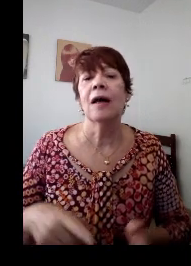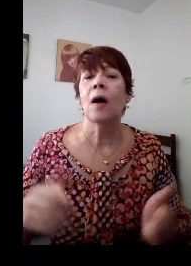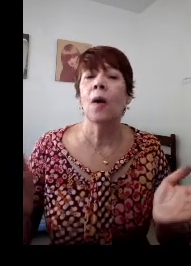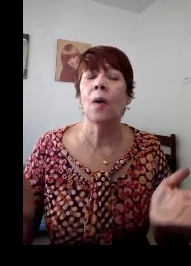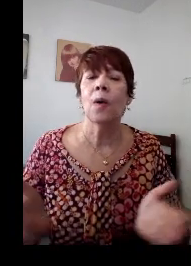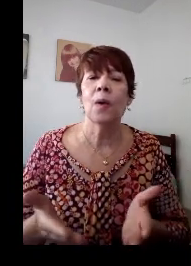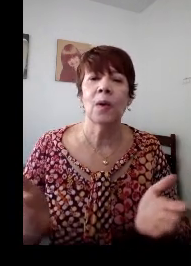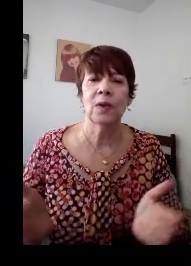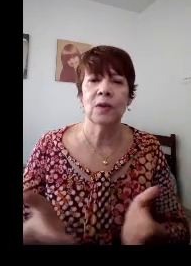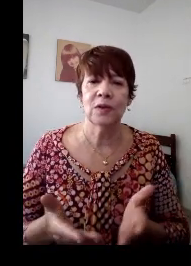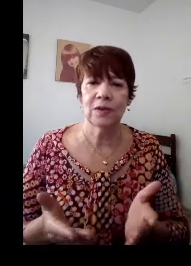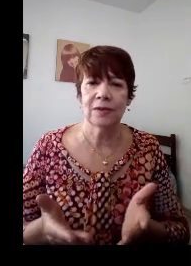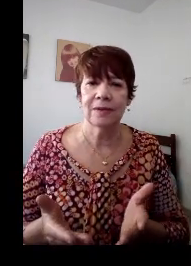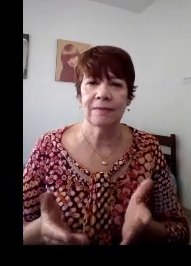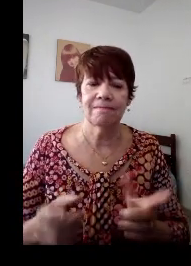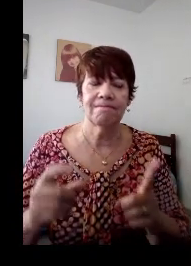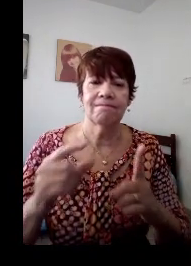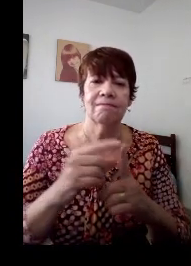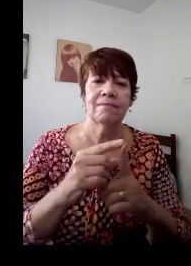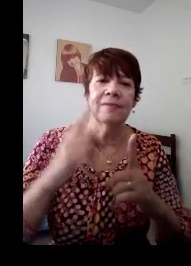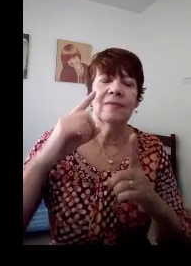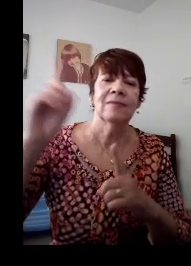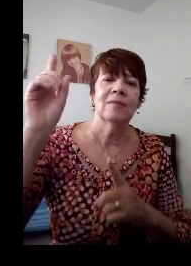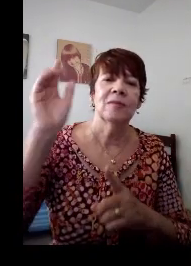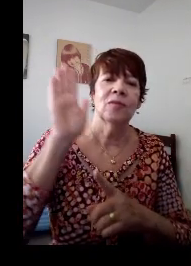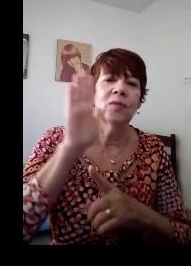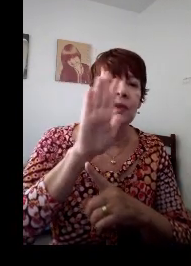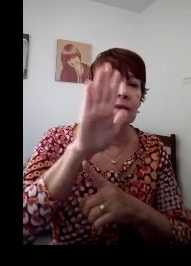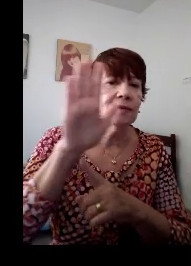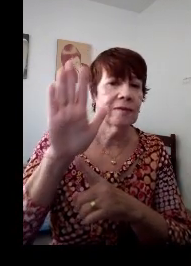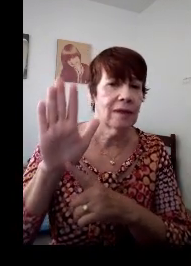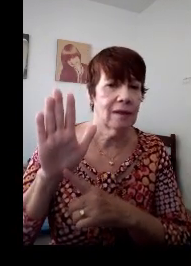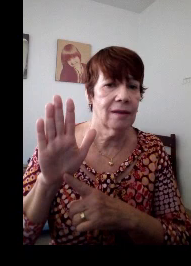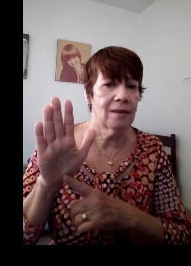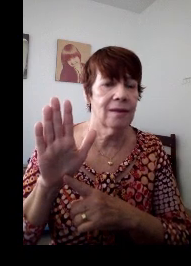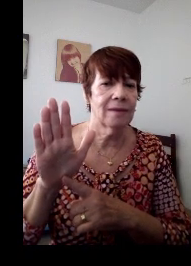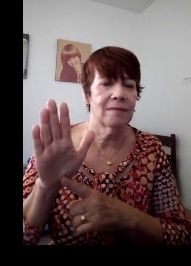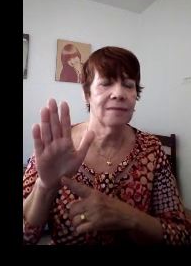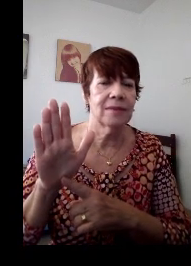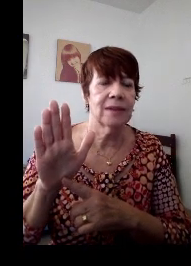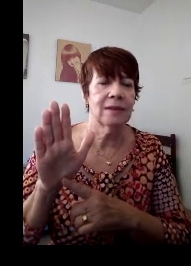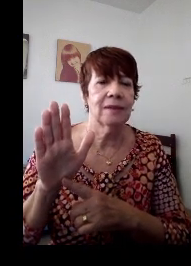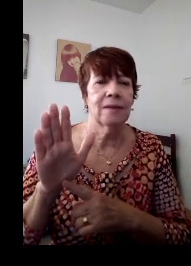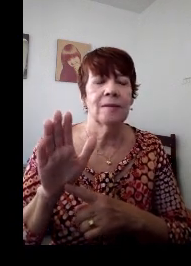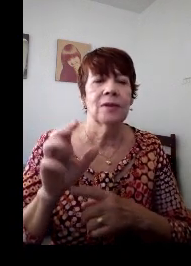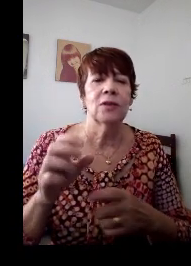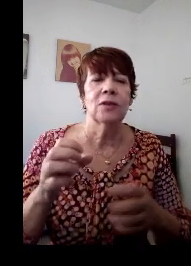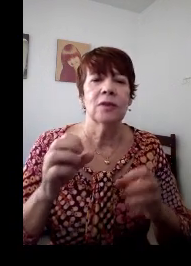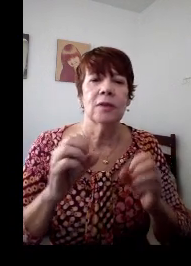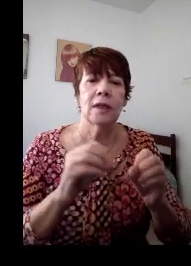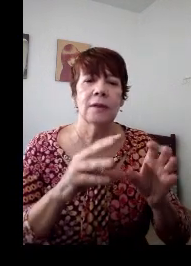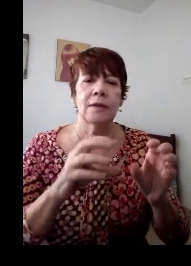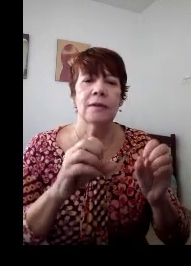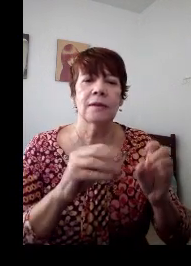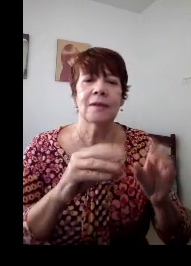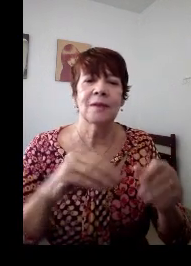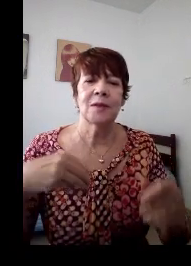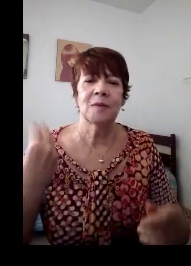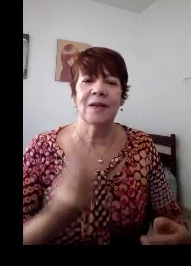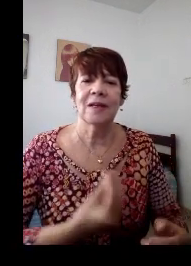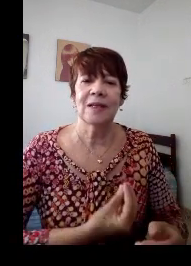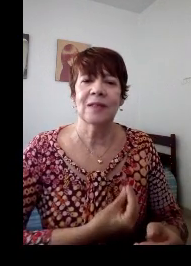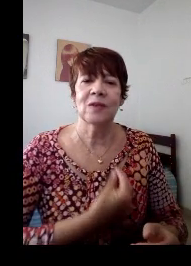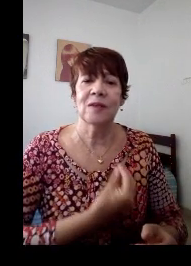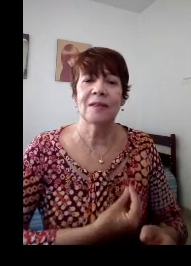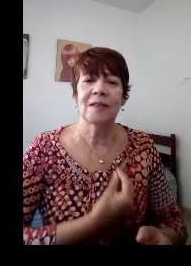enquanto esse hoje, de que falam as escrituras sagradas, se aplicar a nós. Animem uns